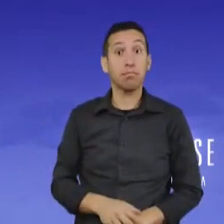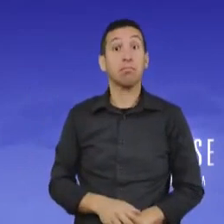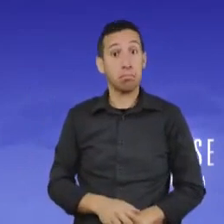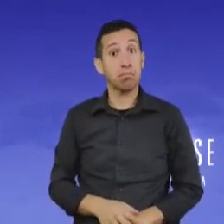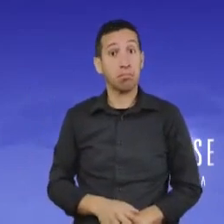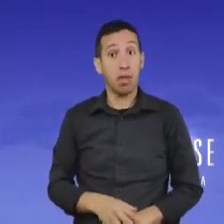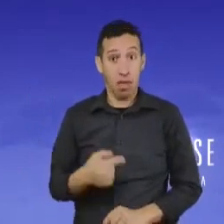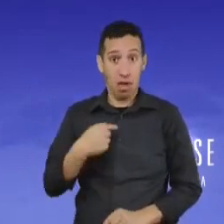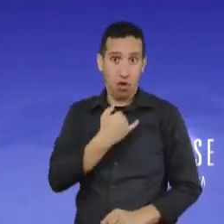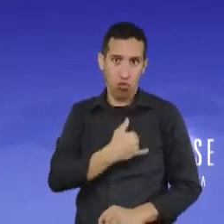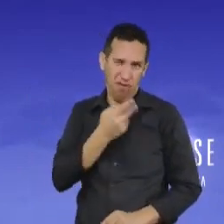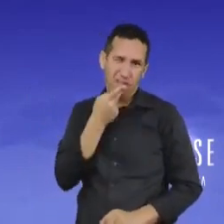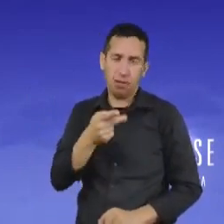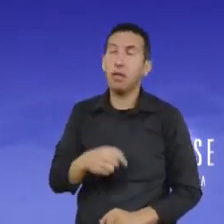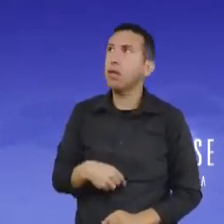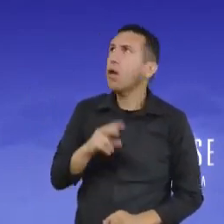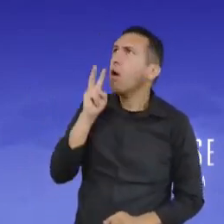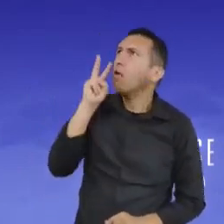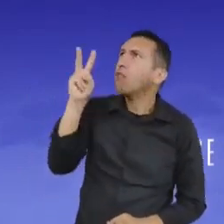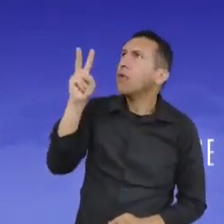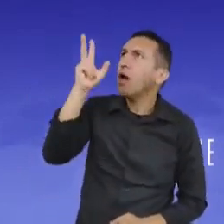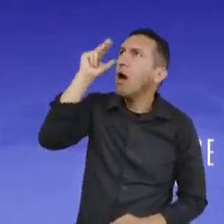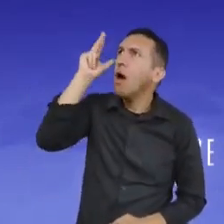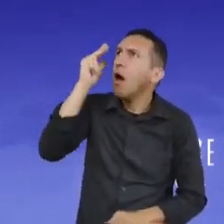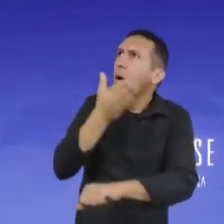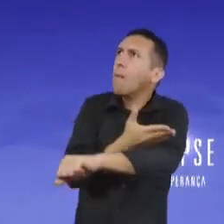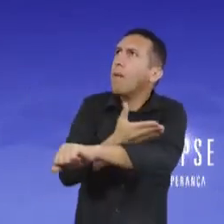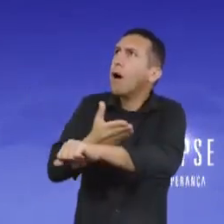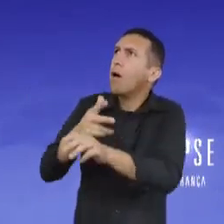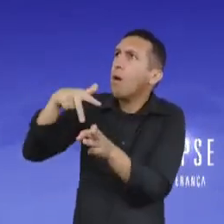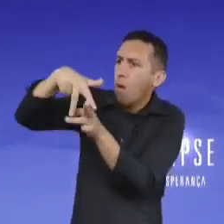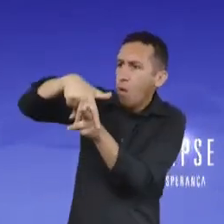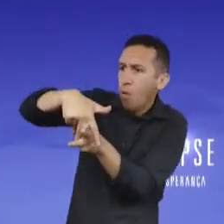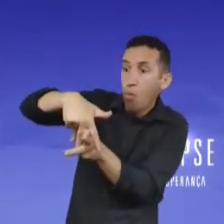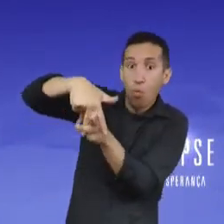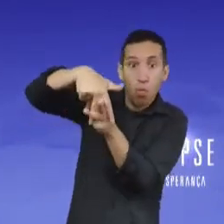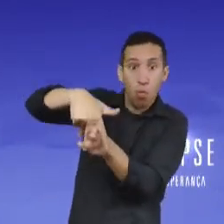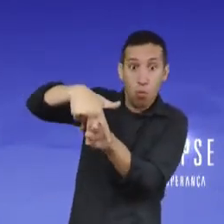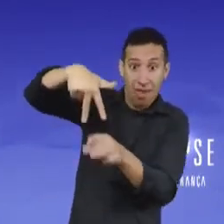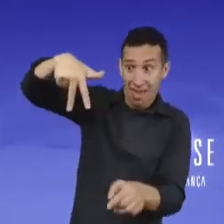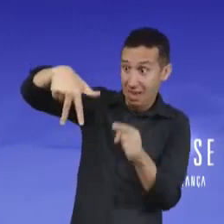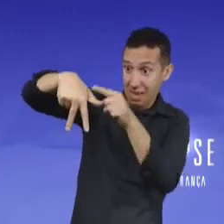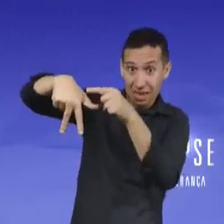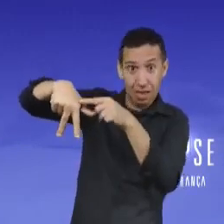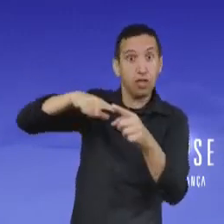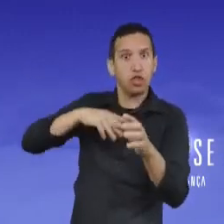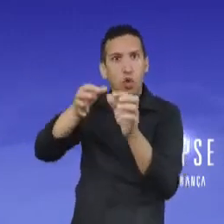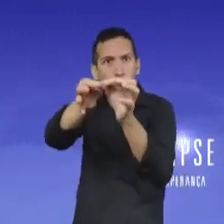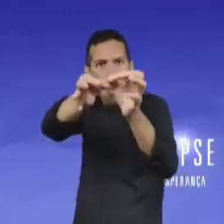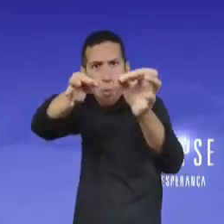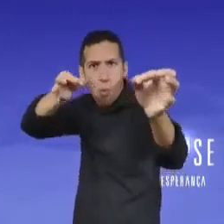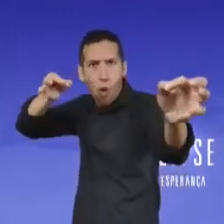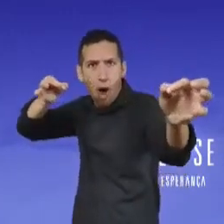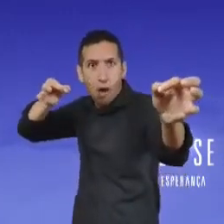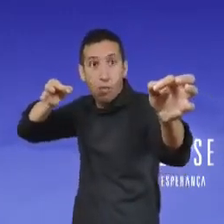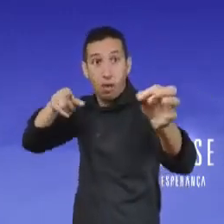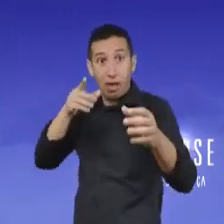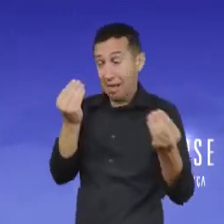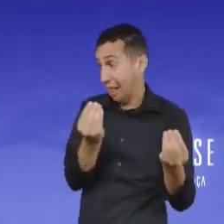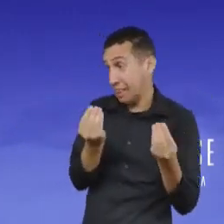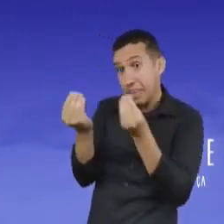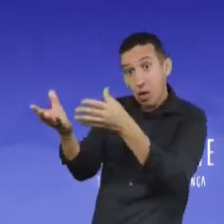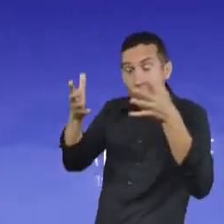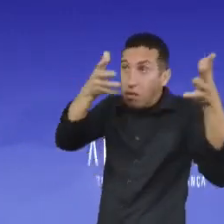eu vi um cavalo branco eo seu cavaleiro com um arco com um arco e foi-lhe Dada uma